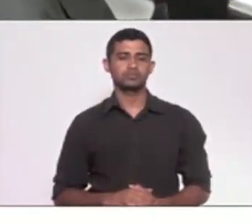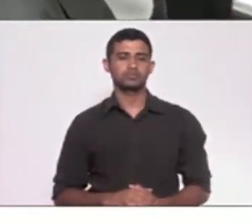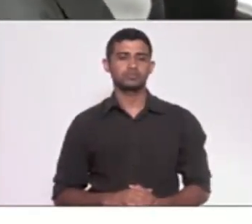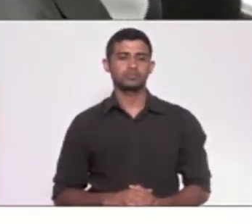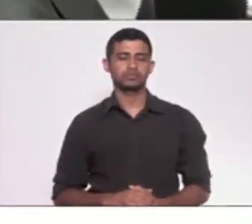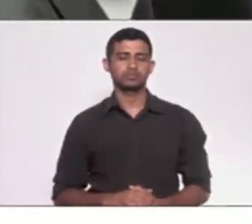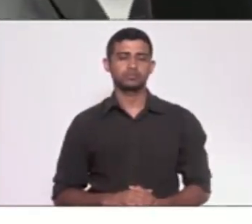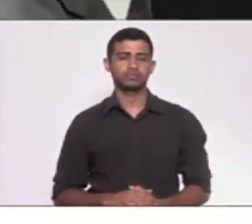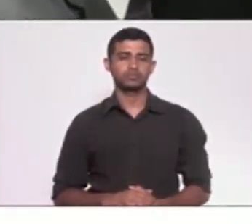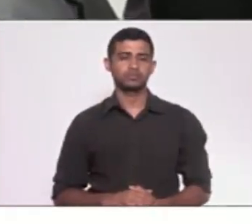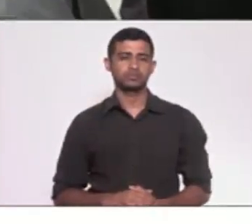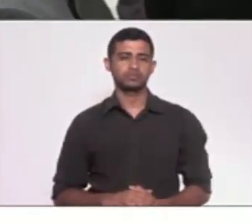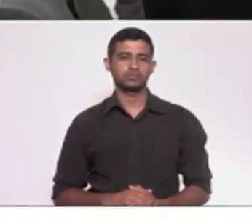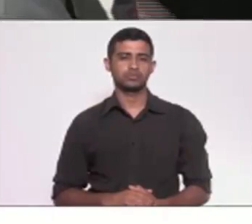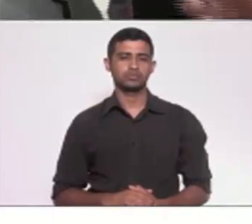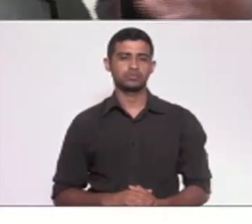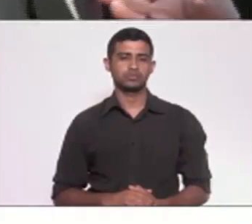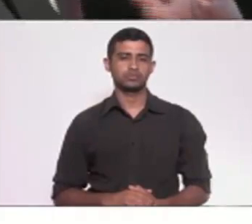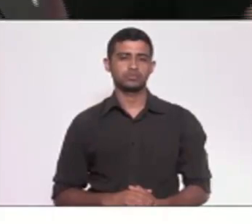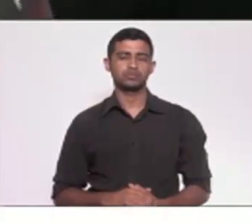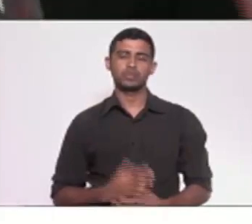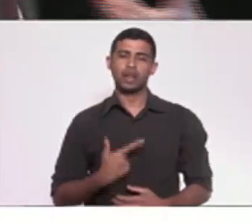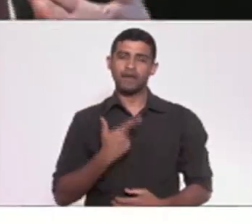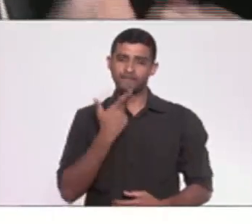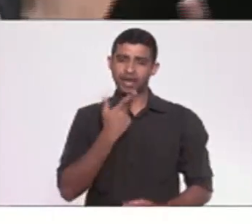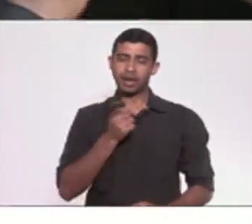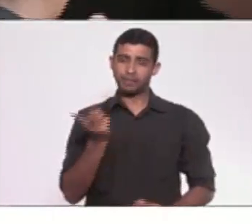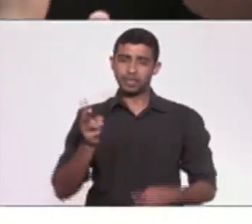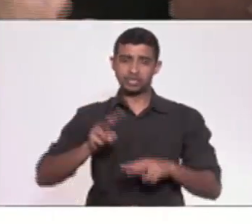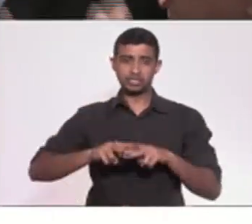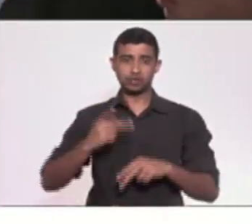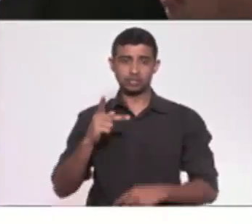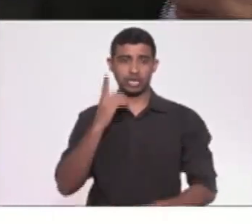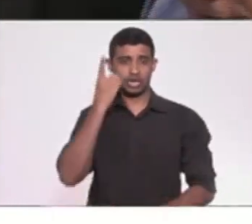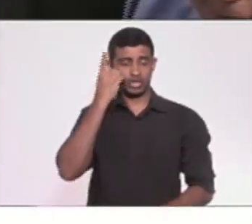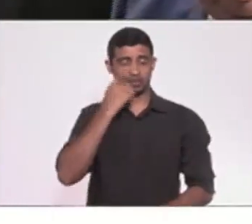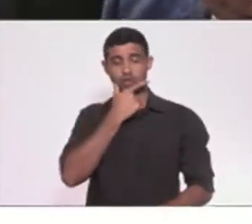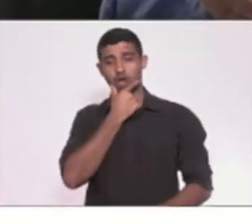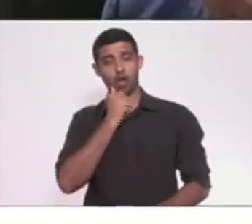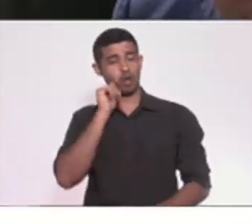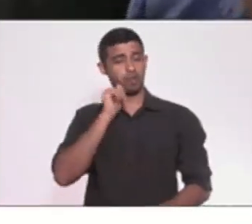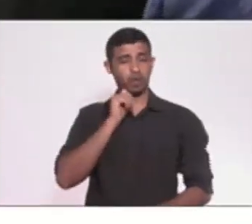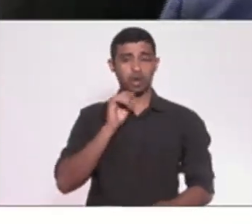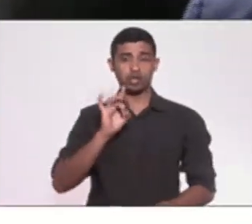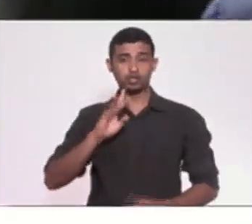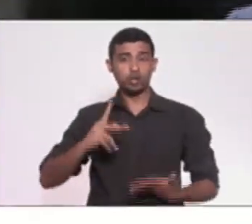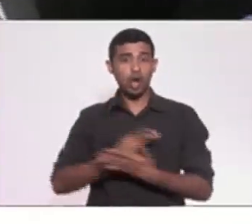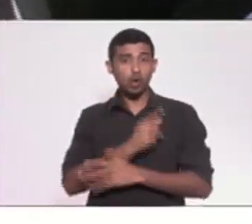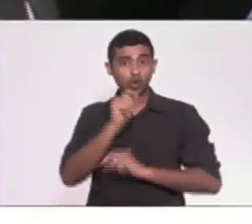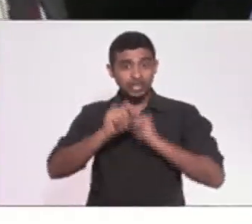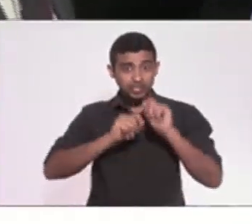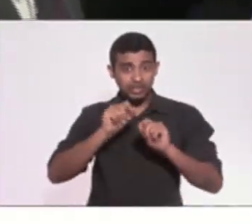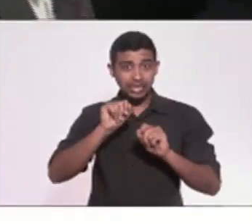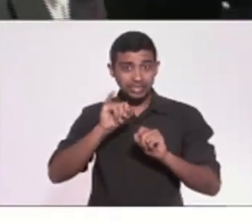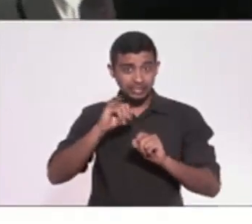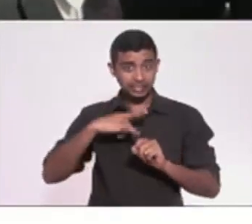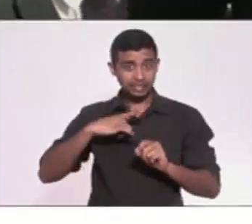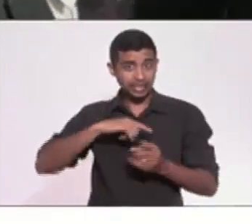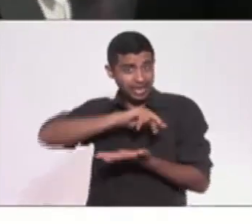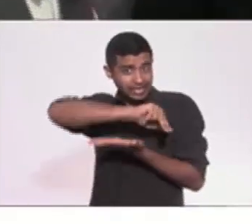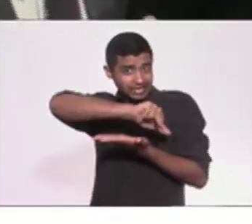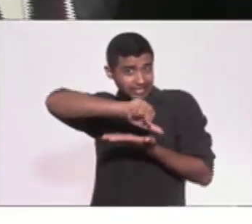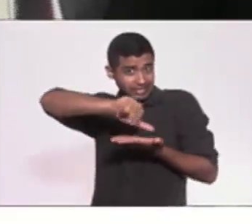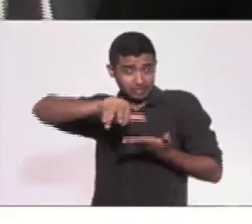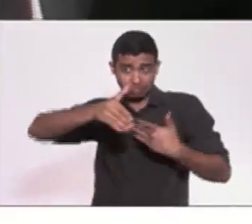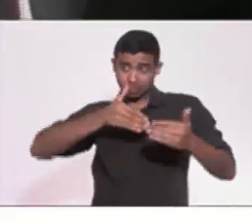ver com o fato de que a prisão do deputado ou a deputada só pode acontecer em flagrante de crime inafiançável. Em qualquer